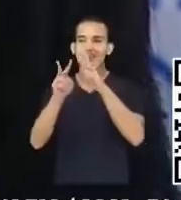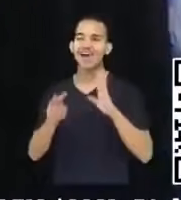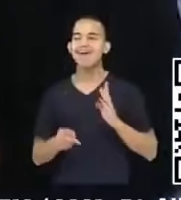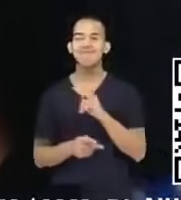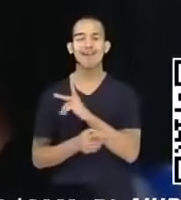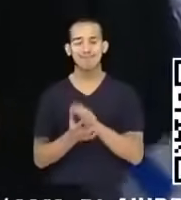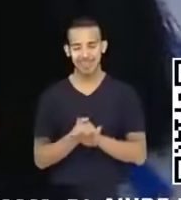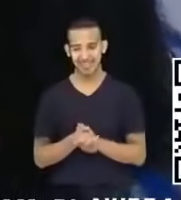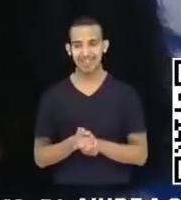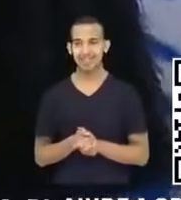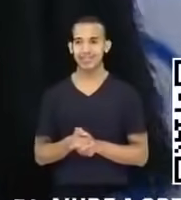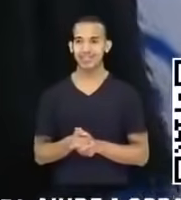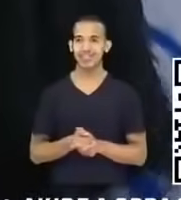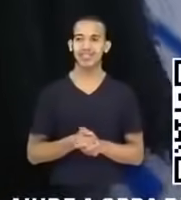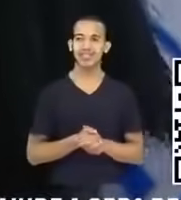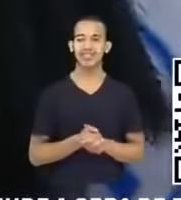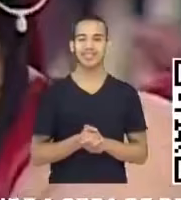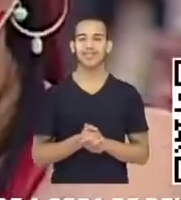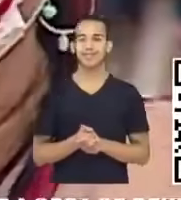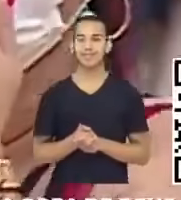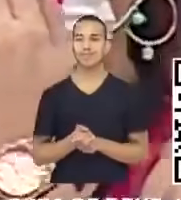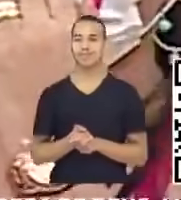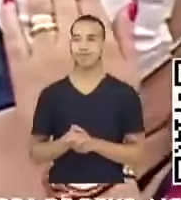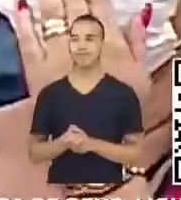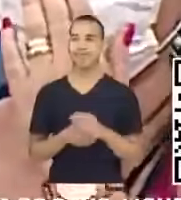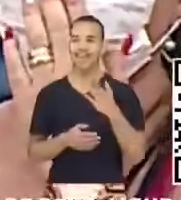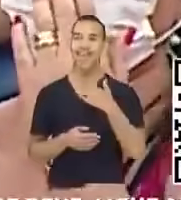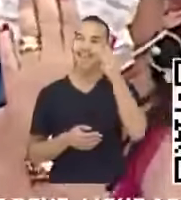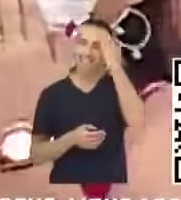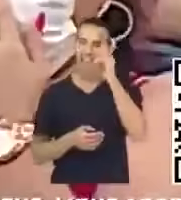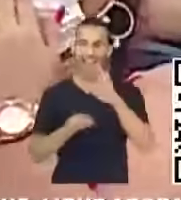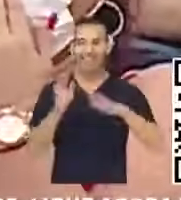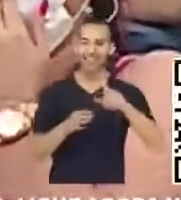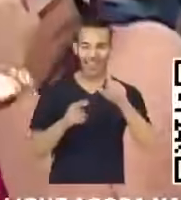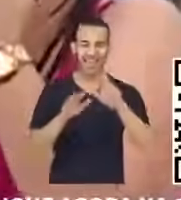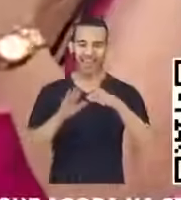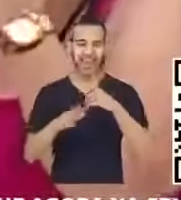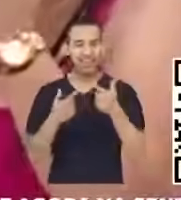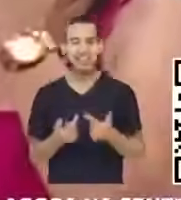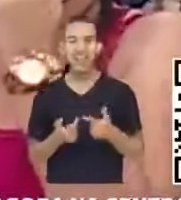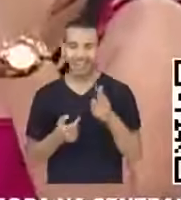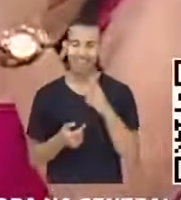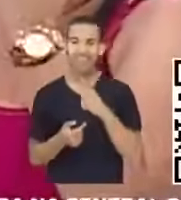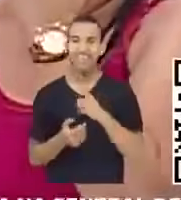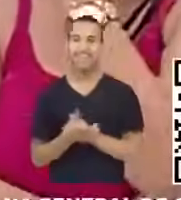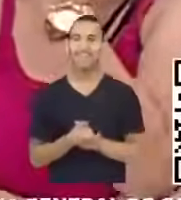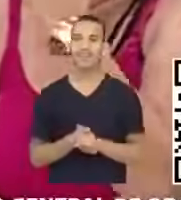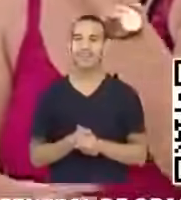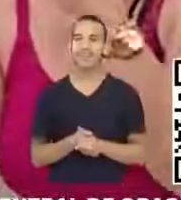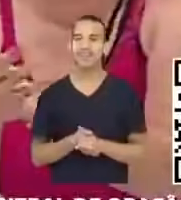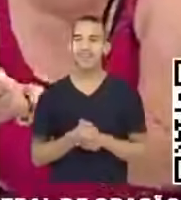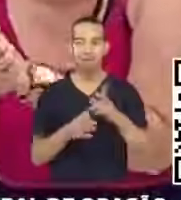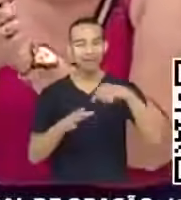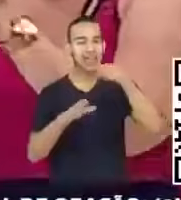Me fala seu desejo seu marido e tem uma mensagem passar um pouco de